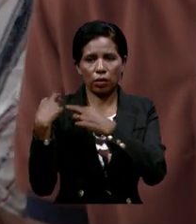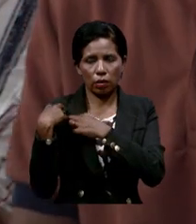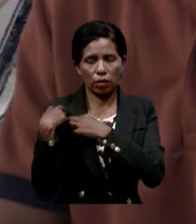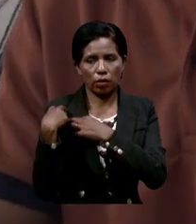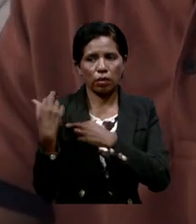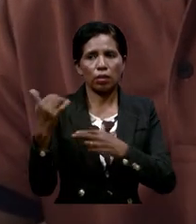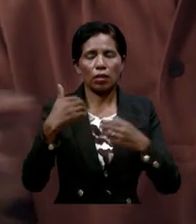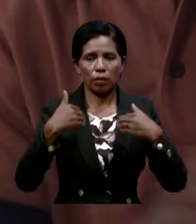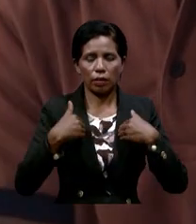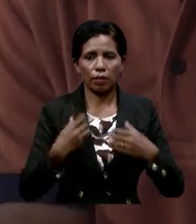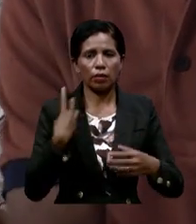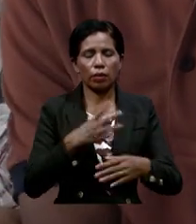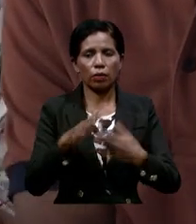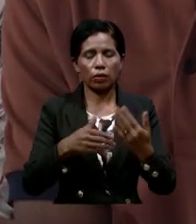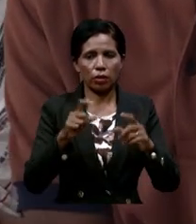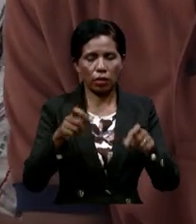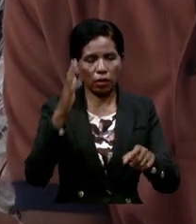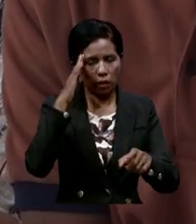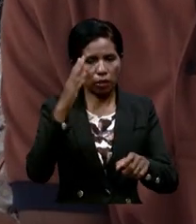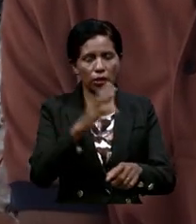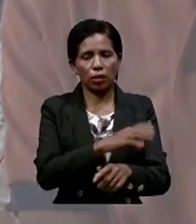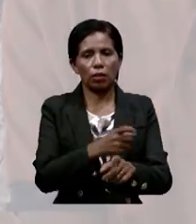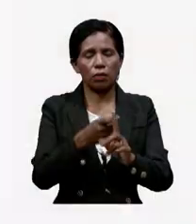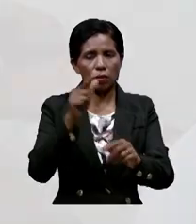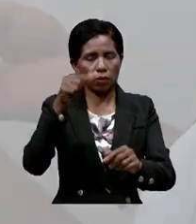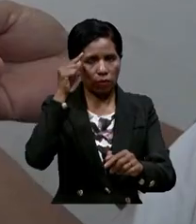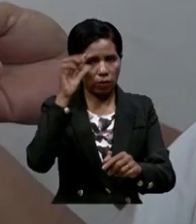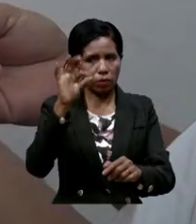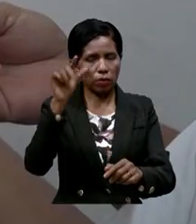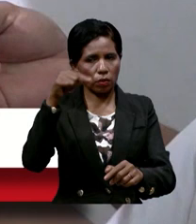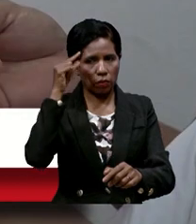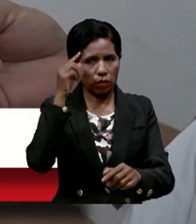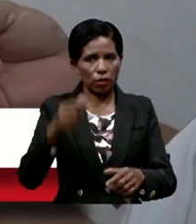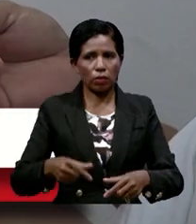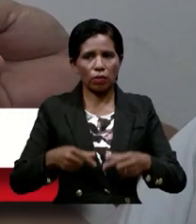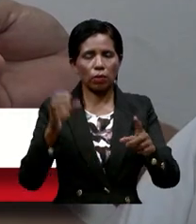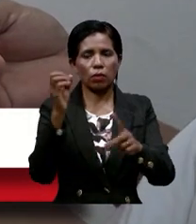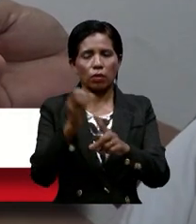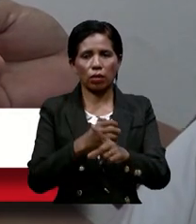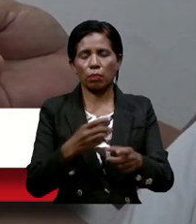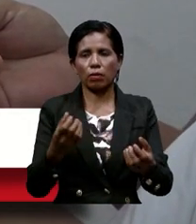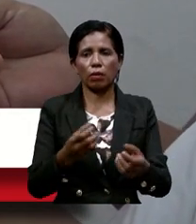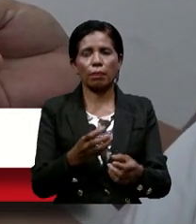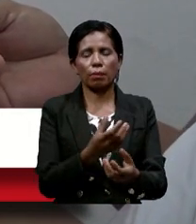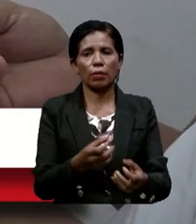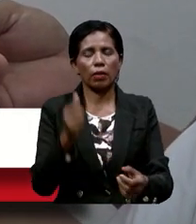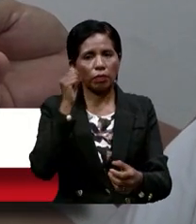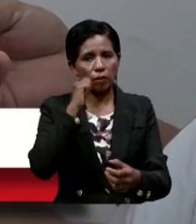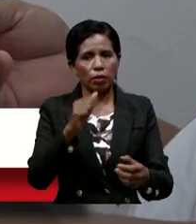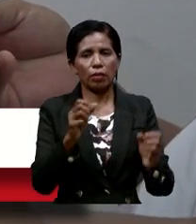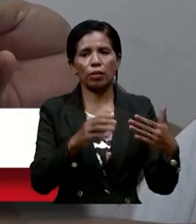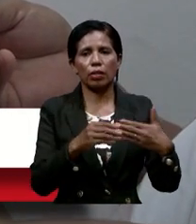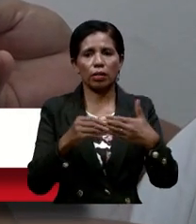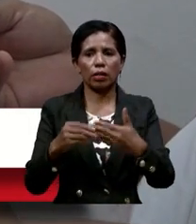nebe seiha. Atu tenki haten na katakne komitmen tu governo nia non governo konstitusional atu fo prundar bafeto. Hodi lidera. Mai